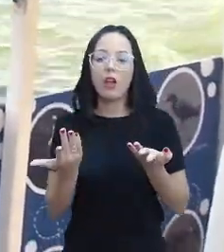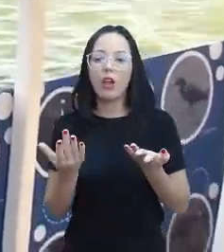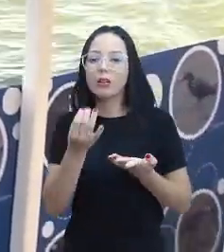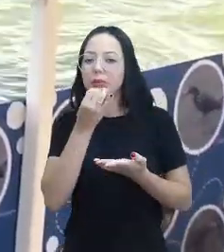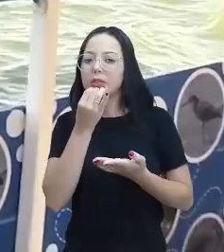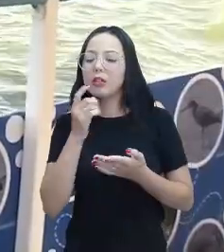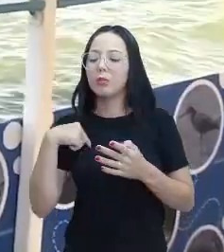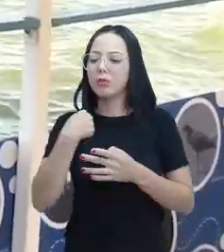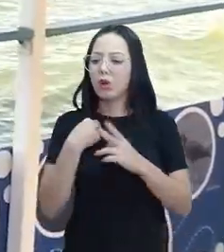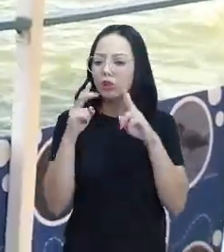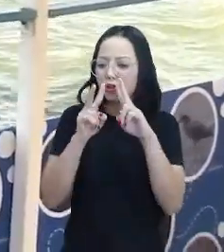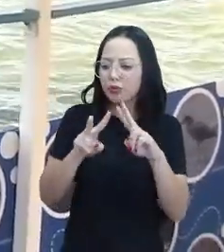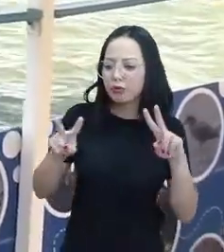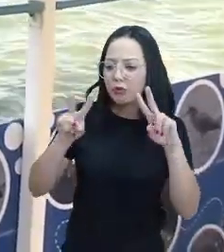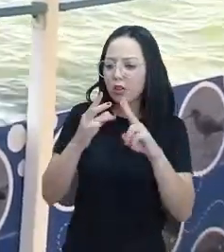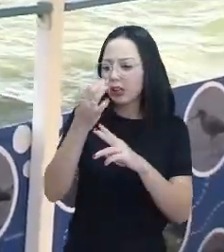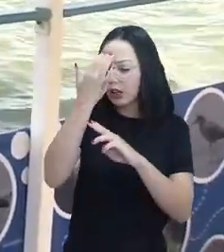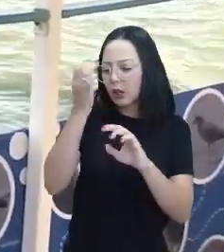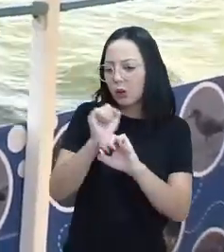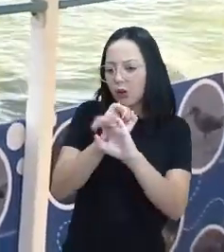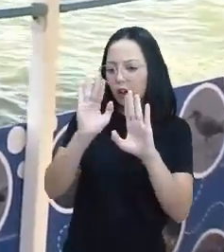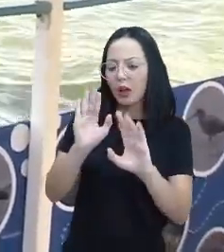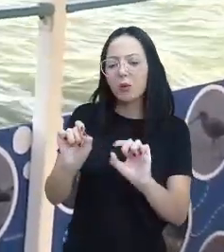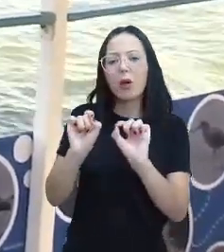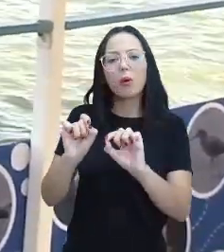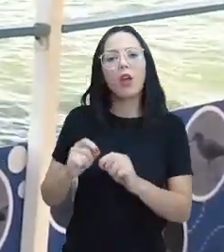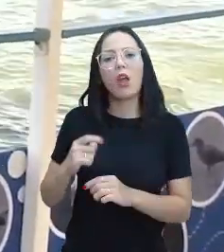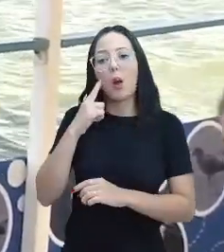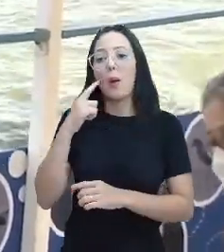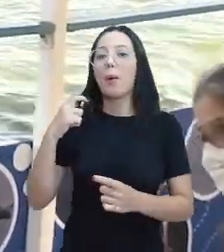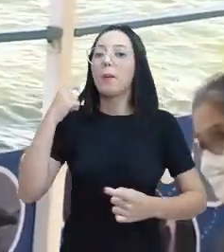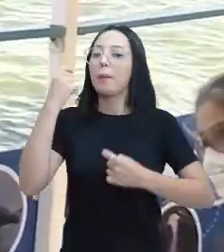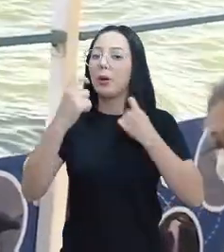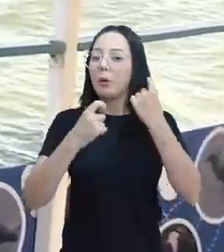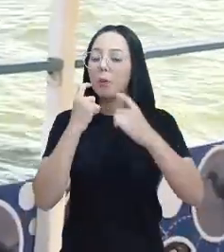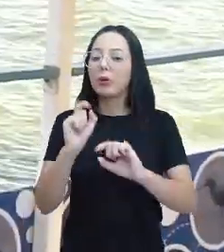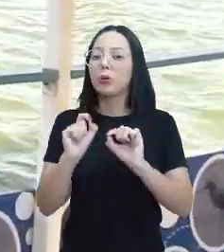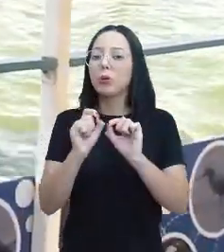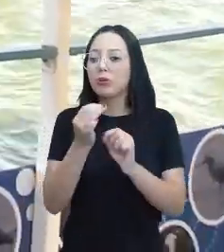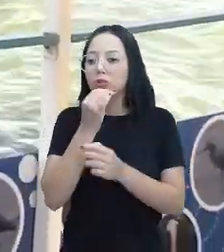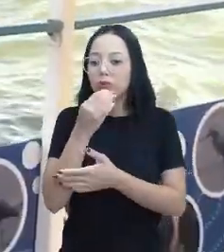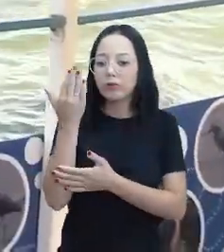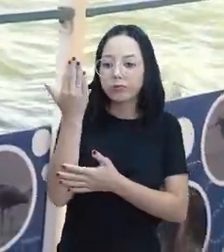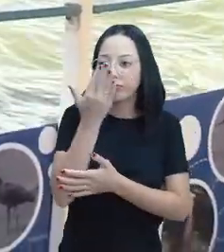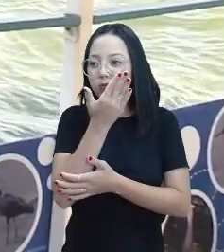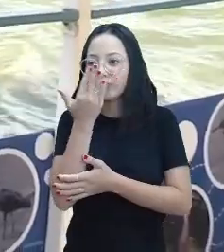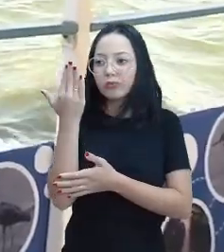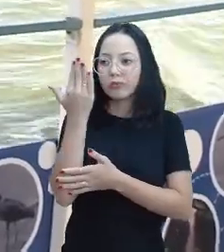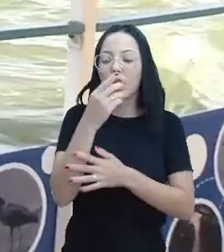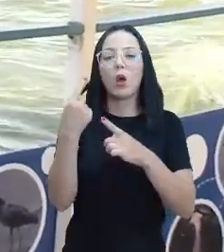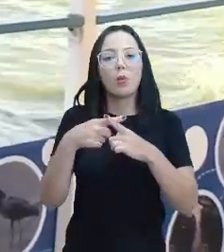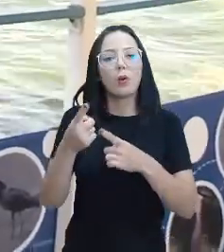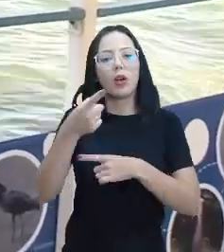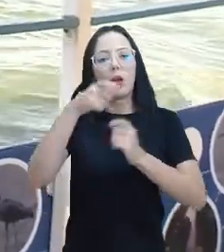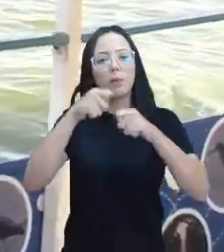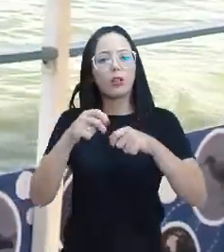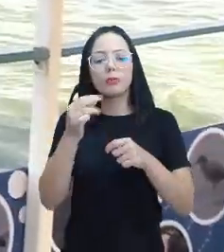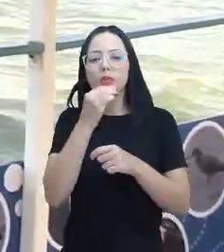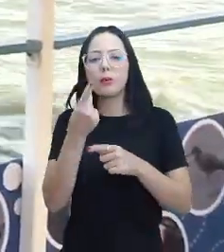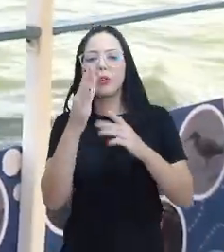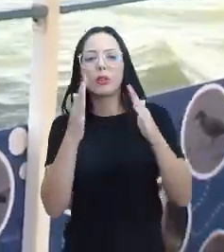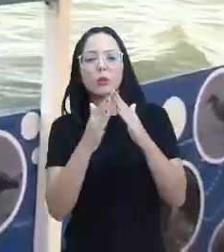que é visível, ele é mais preocupante quando ele se fragmenta e fica invisível. Porque você pode estar na sua